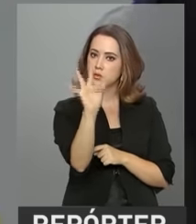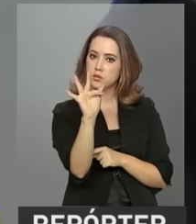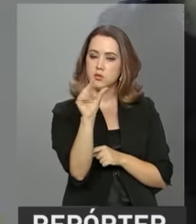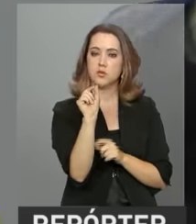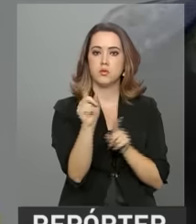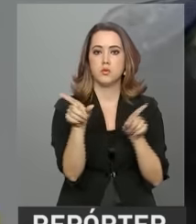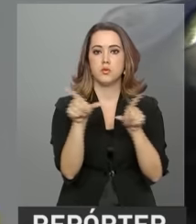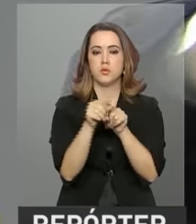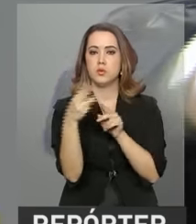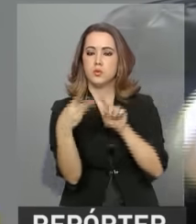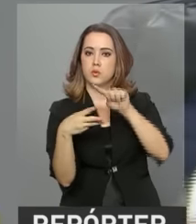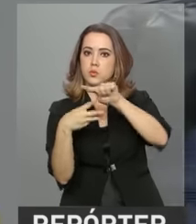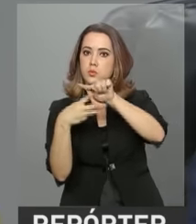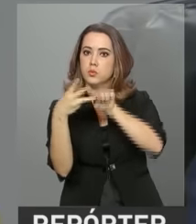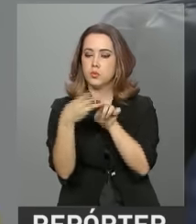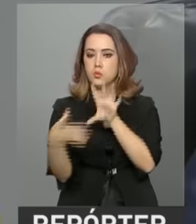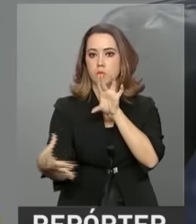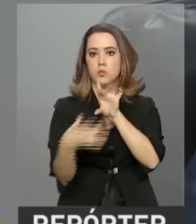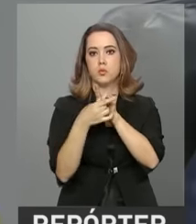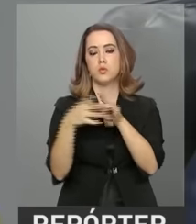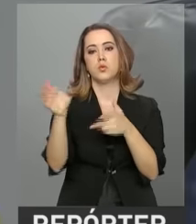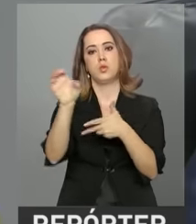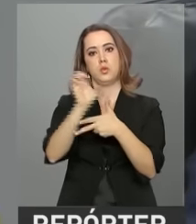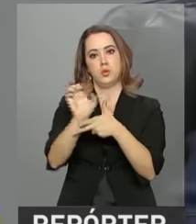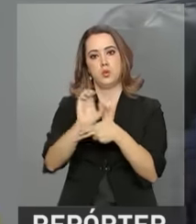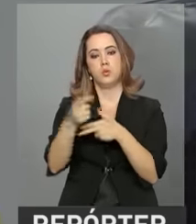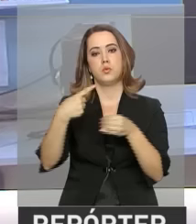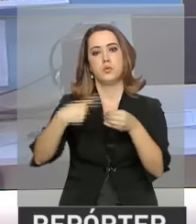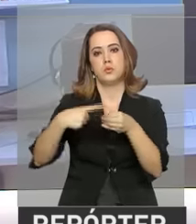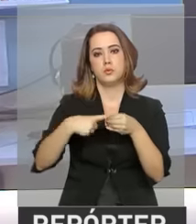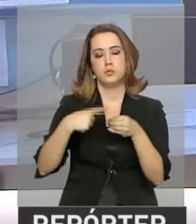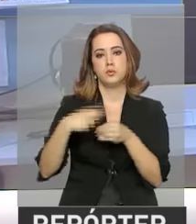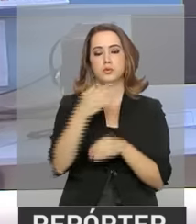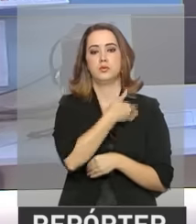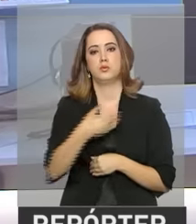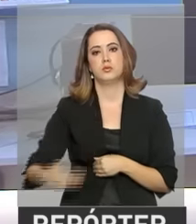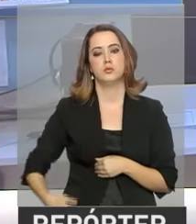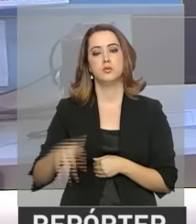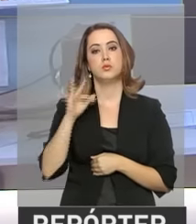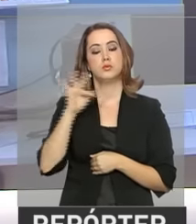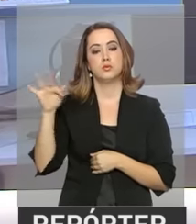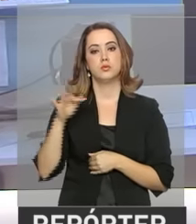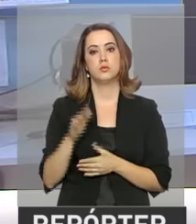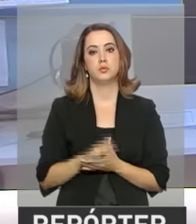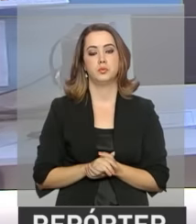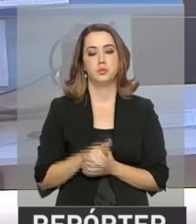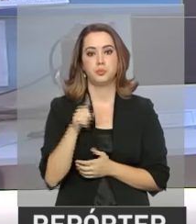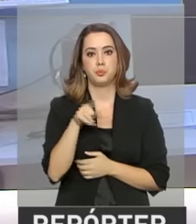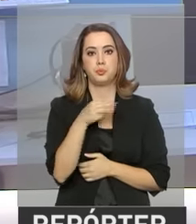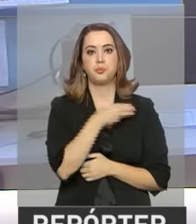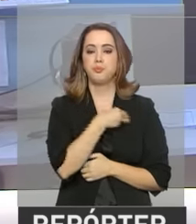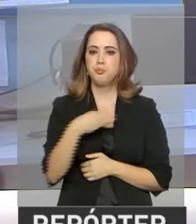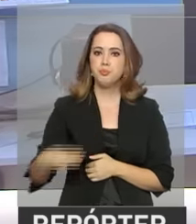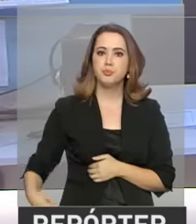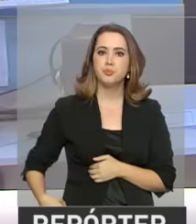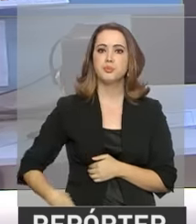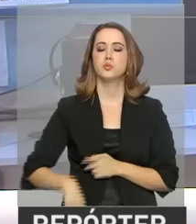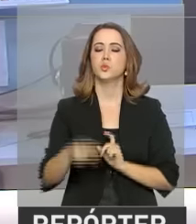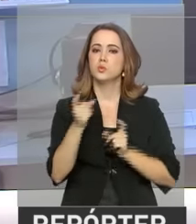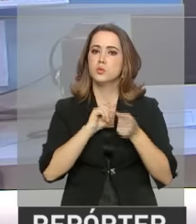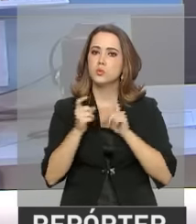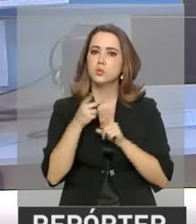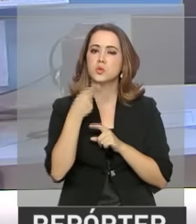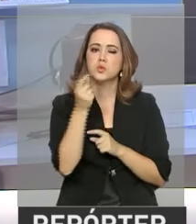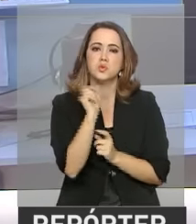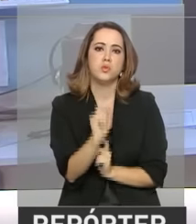os três entes da República Brasileira. O ministro da Fazenda não falou quando o projeto